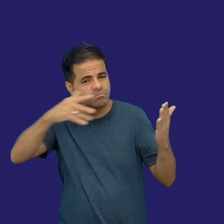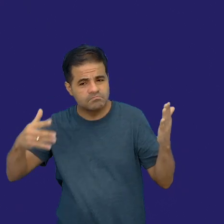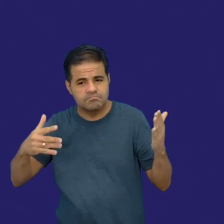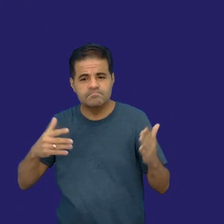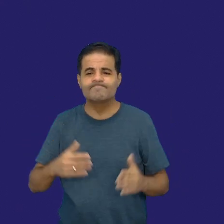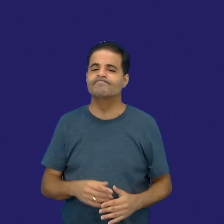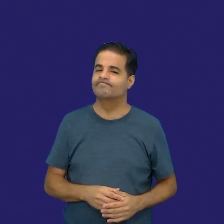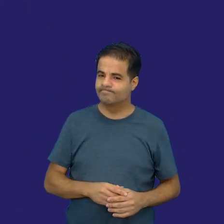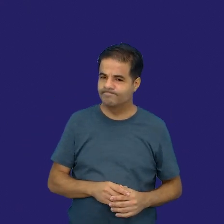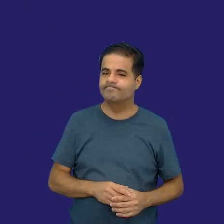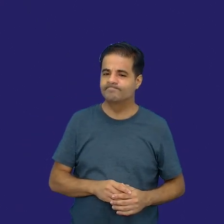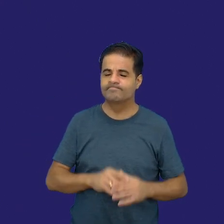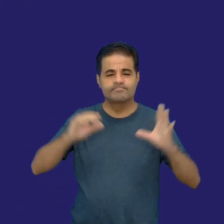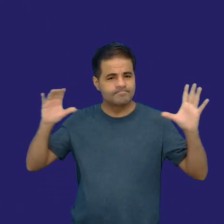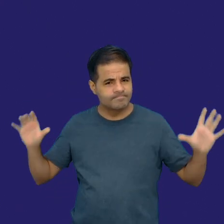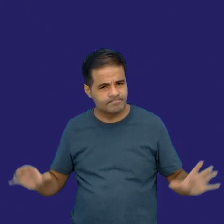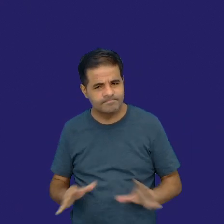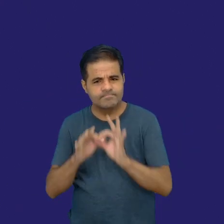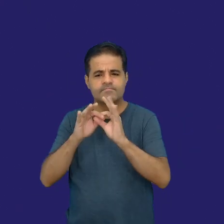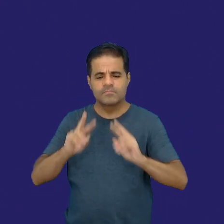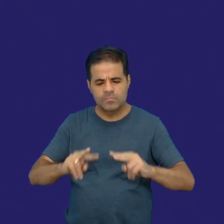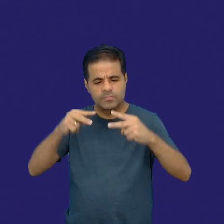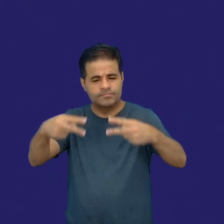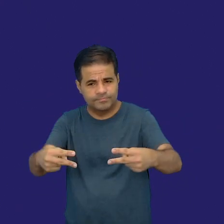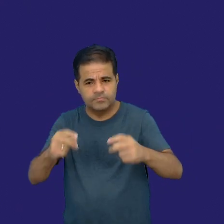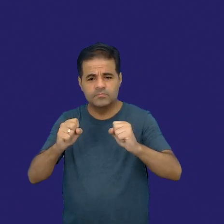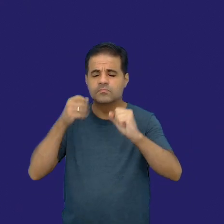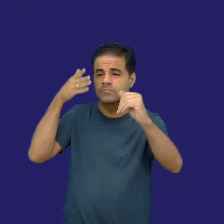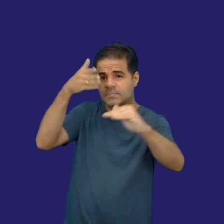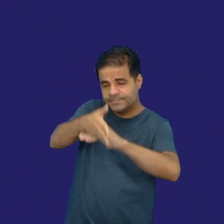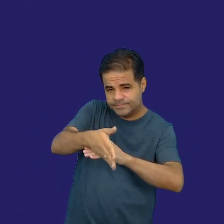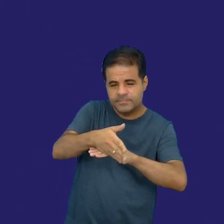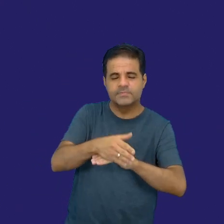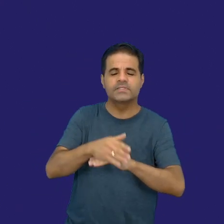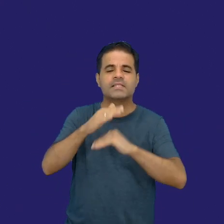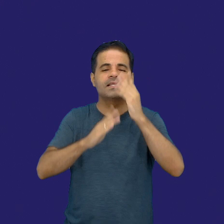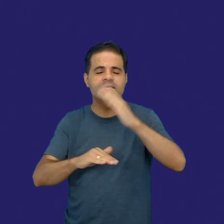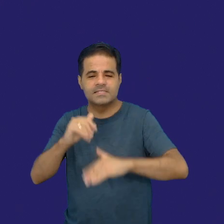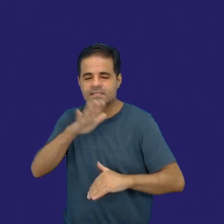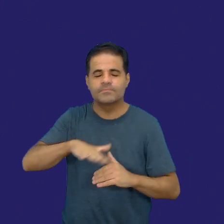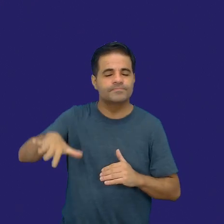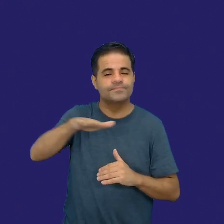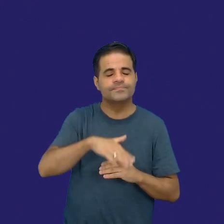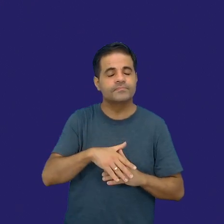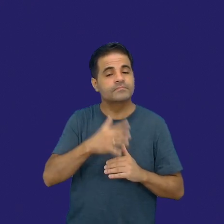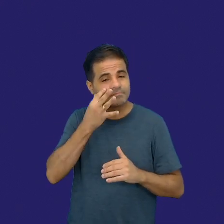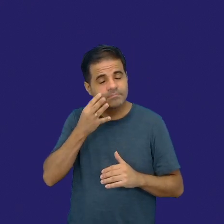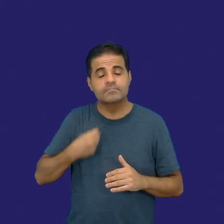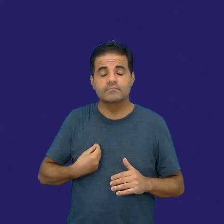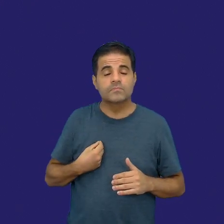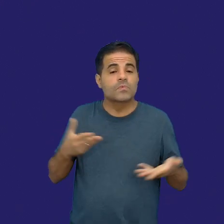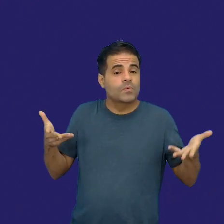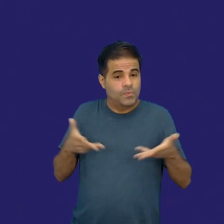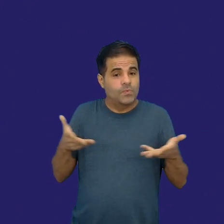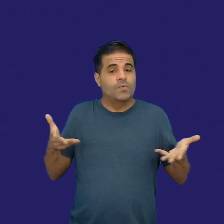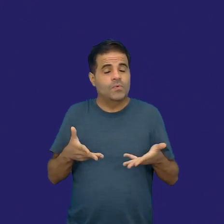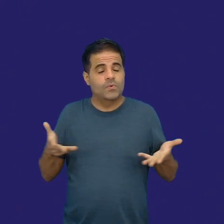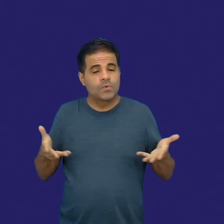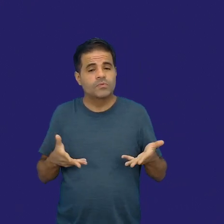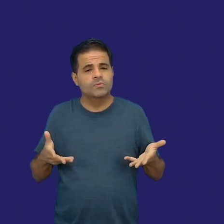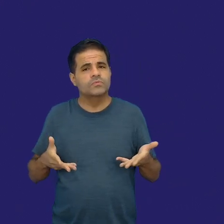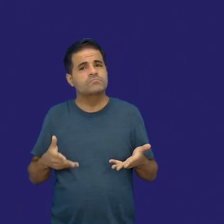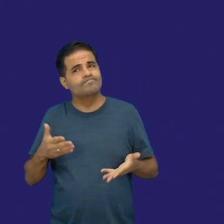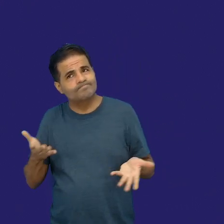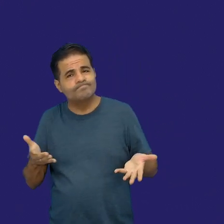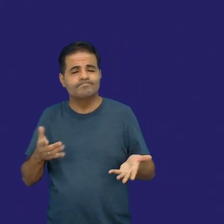foram elencadas, e tem um link aí para acessar, né, no PowerPoint, as matrizes de habilidades essenciais. Então, hoje, a